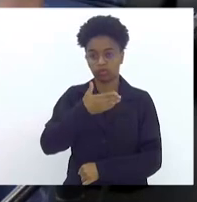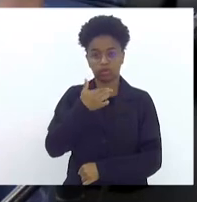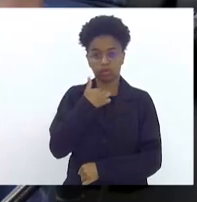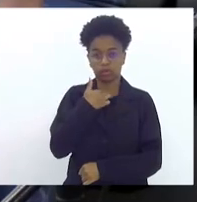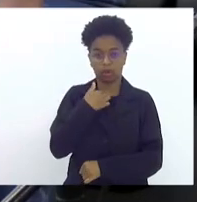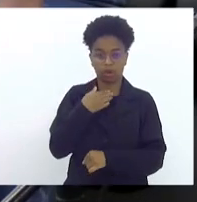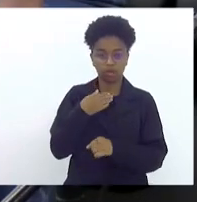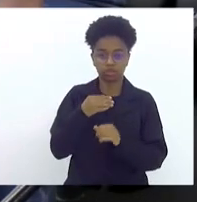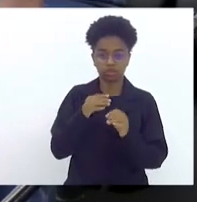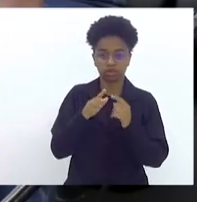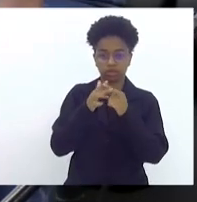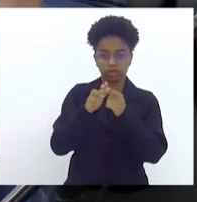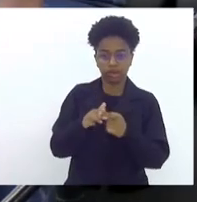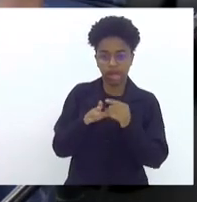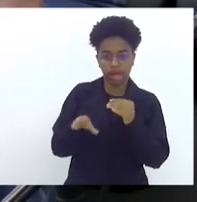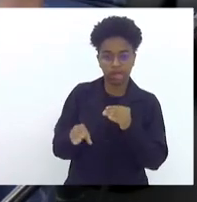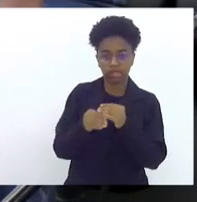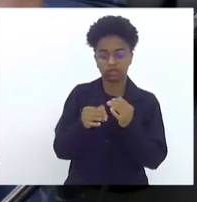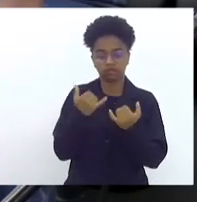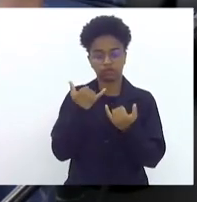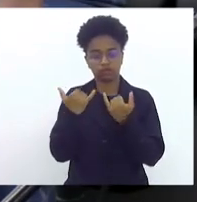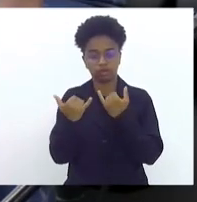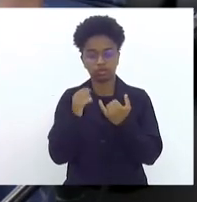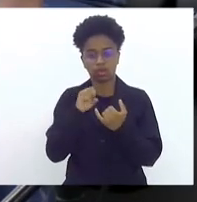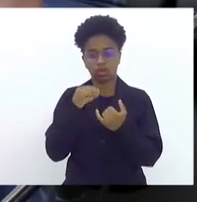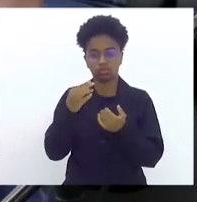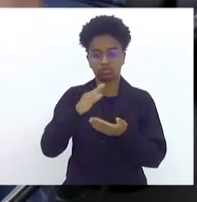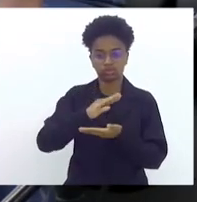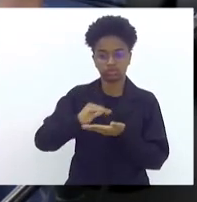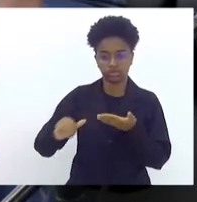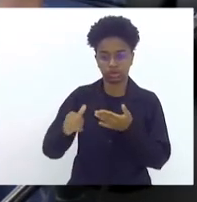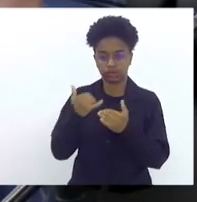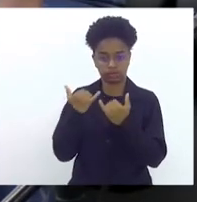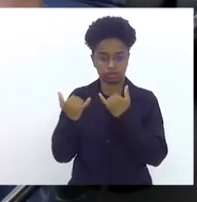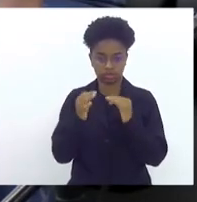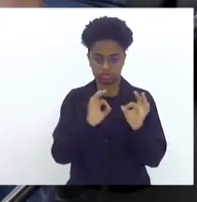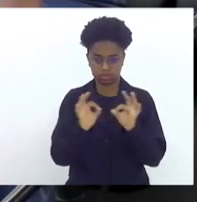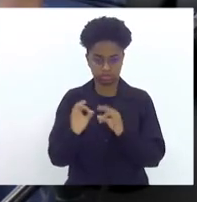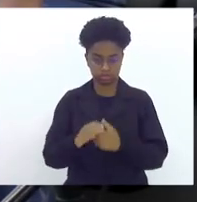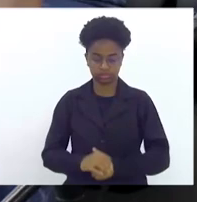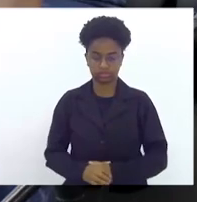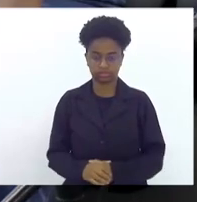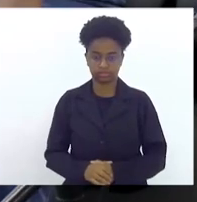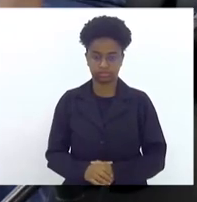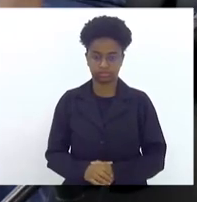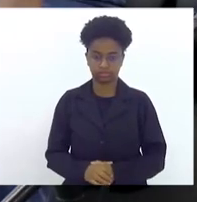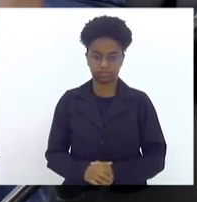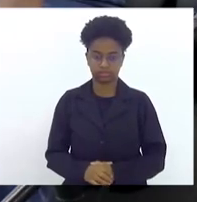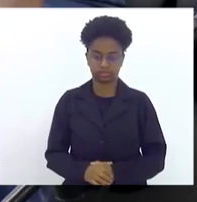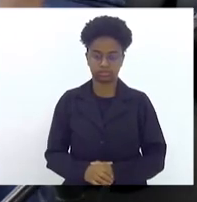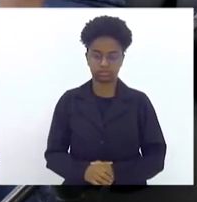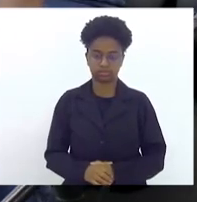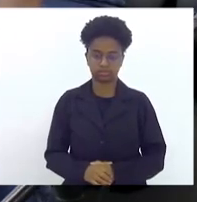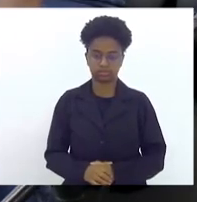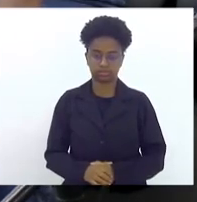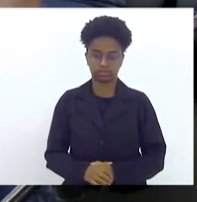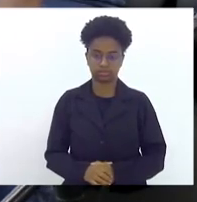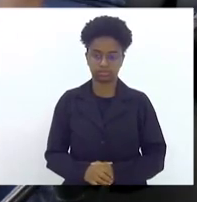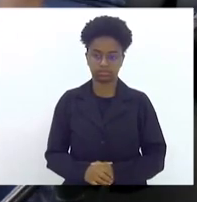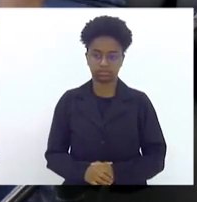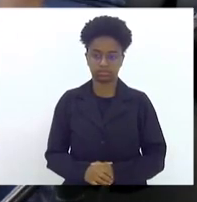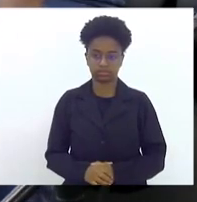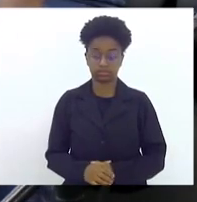manipulada seja acrescentando uma informação seja subtraindo eu passo então é uma questão de